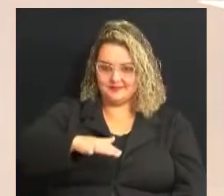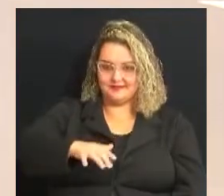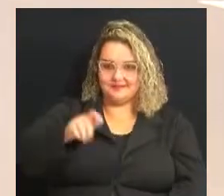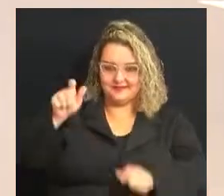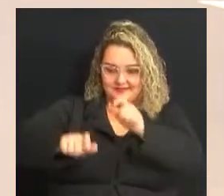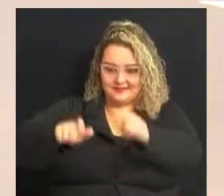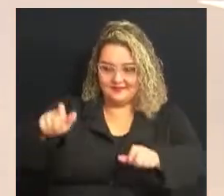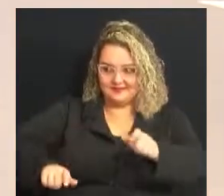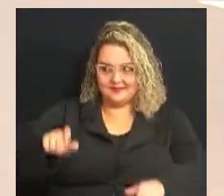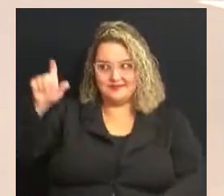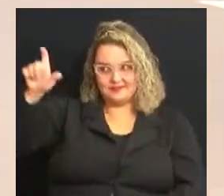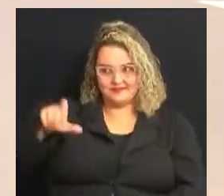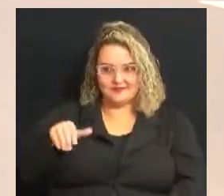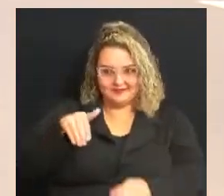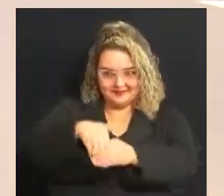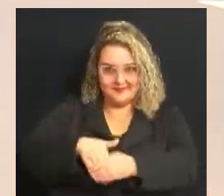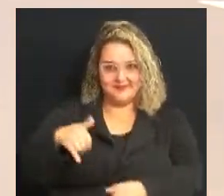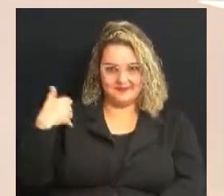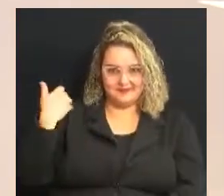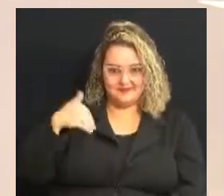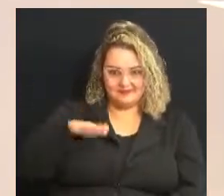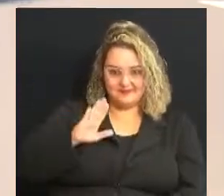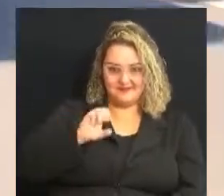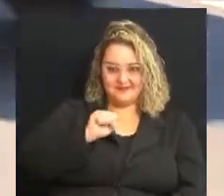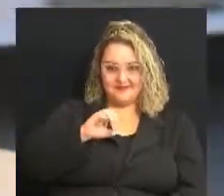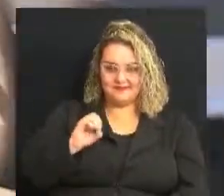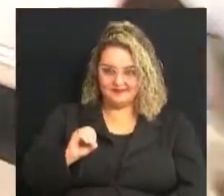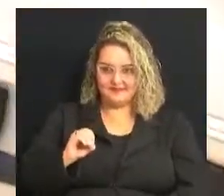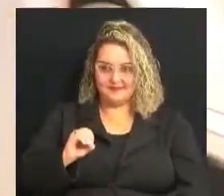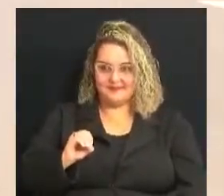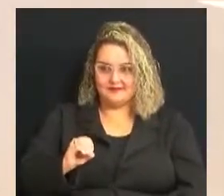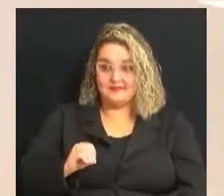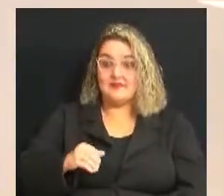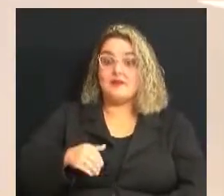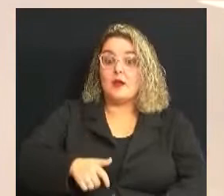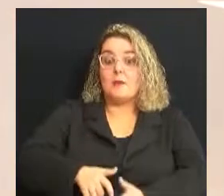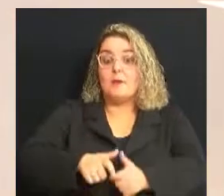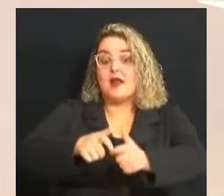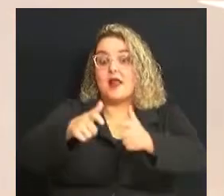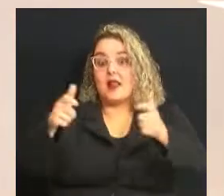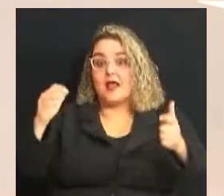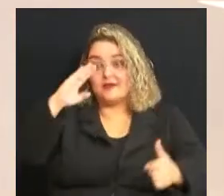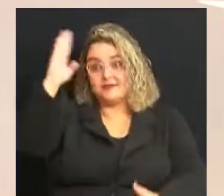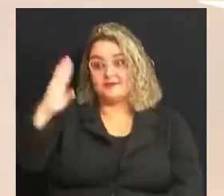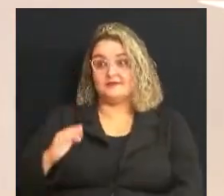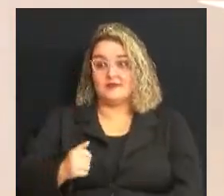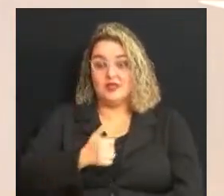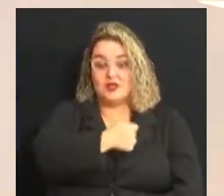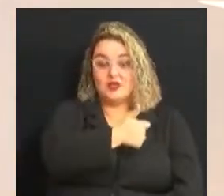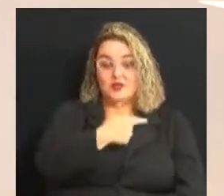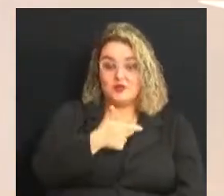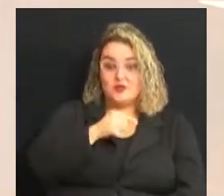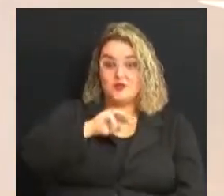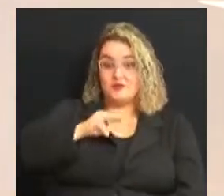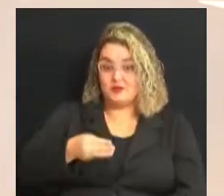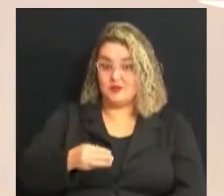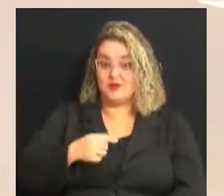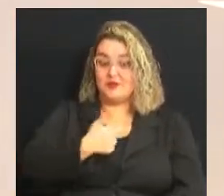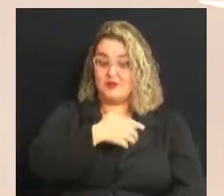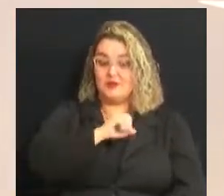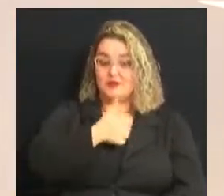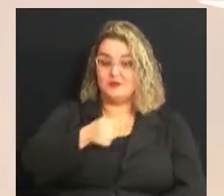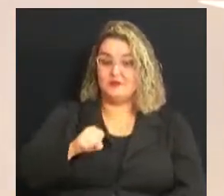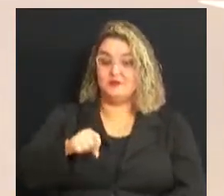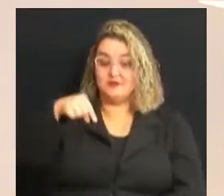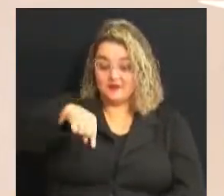acima de 70 anos cresceu 23,82% no Brasil eram 12 milhões em 2018